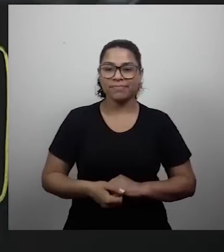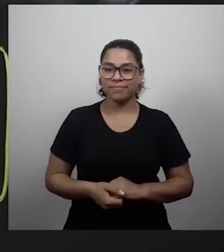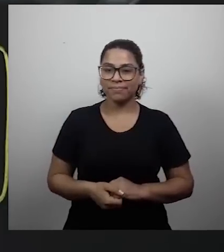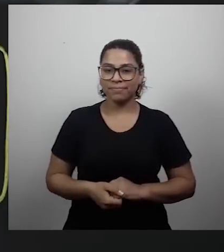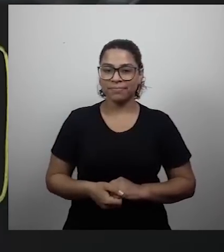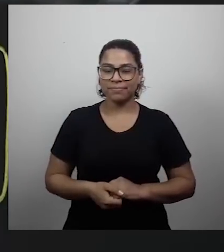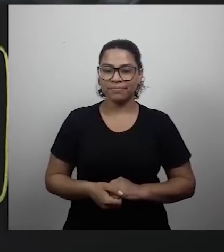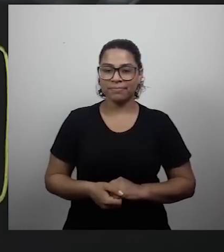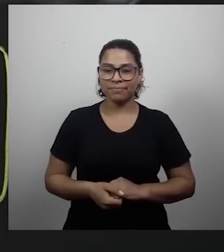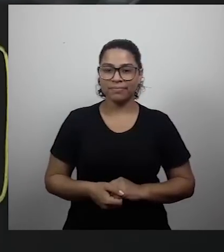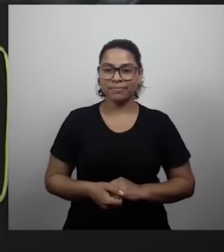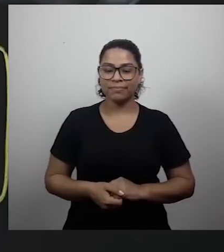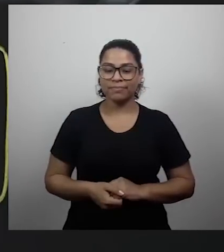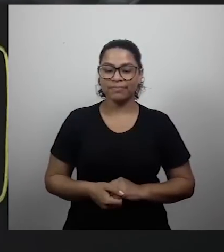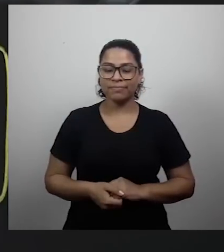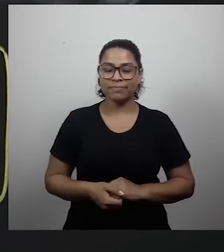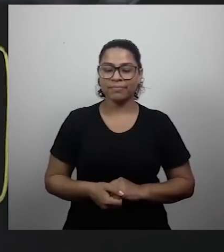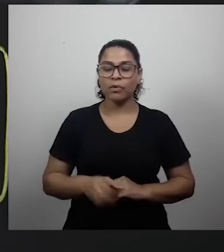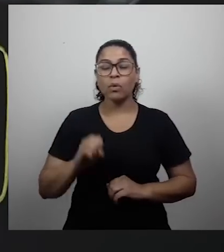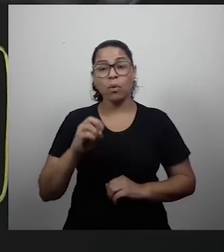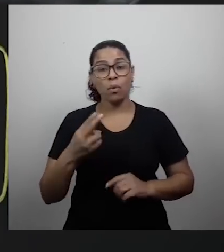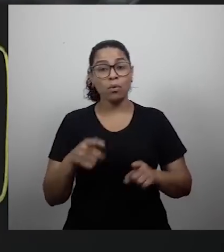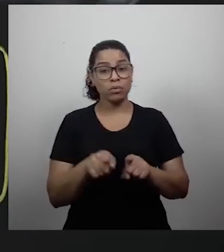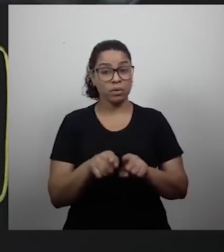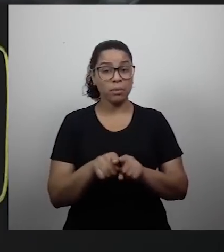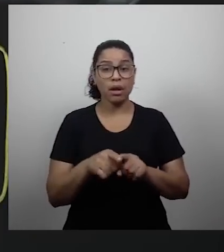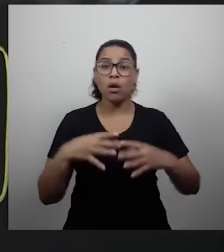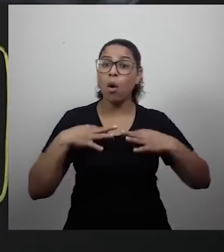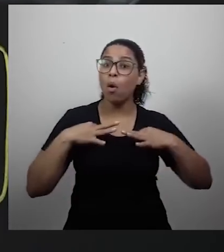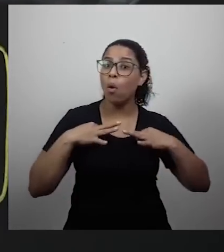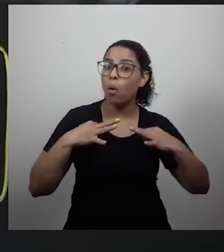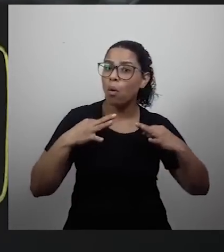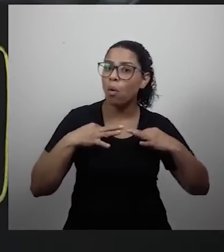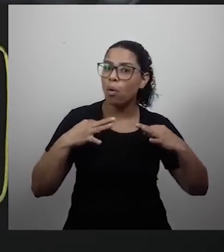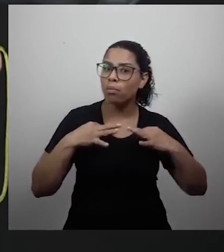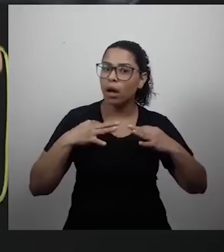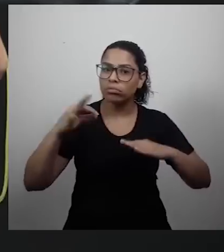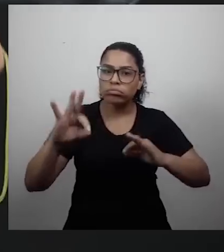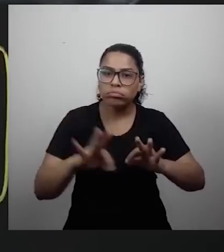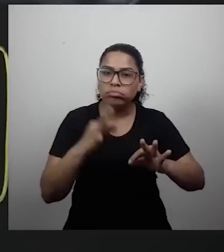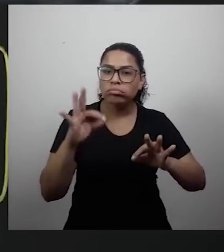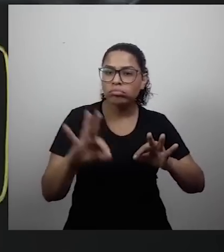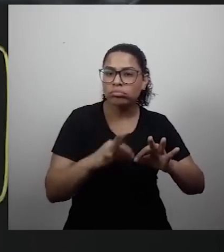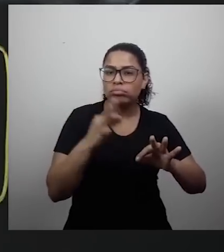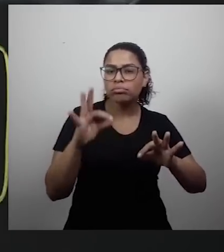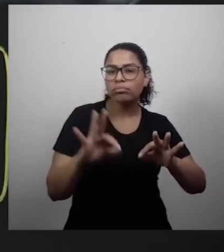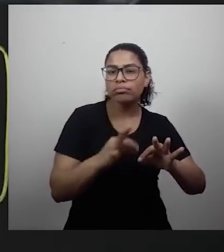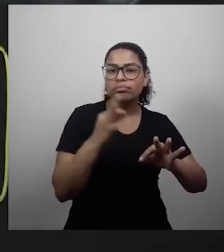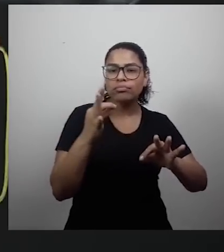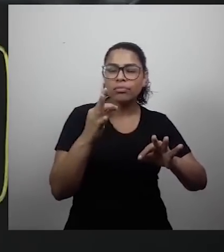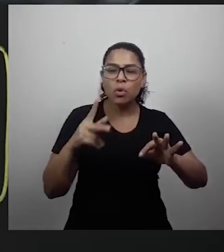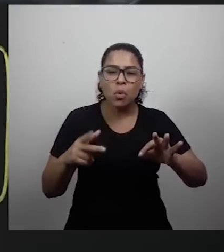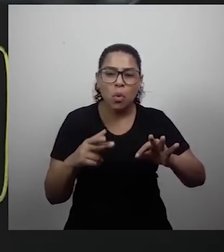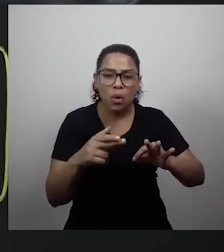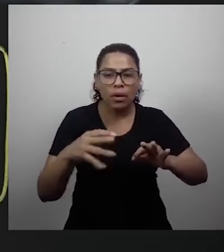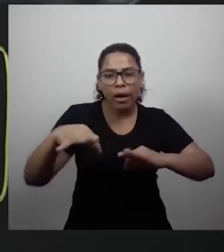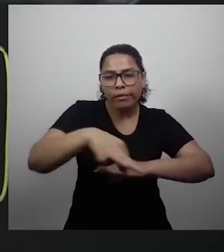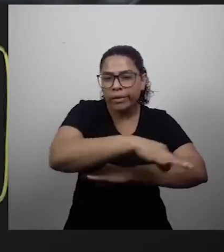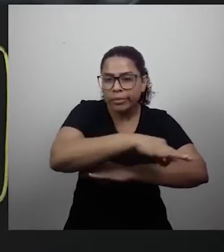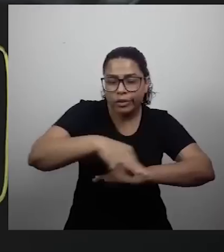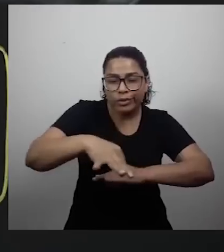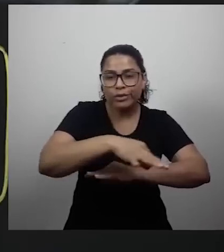próprio machado, né? Ou então, até roupa, né? Às vezes era feito por artesão também, fazia à mão, costurava e